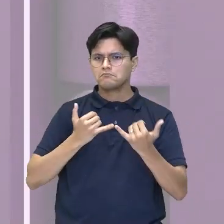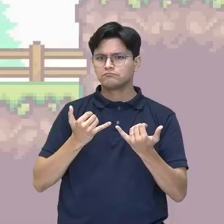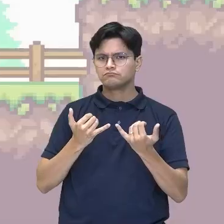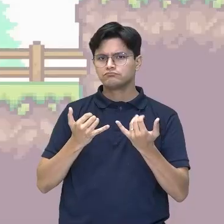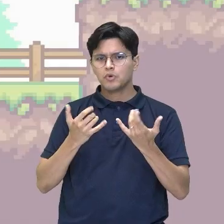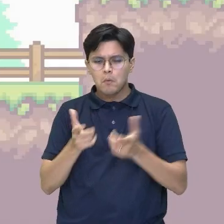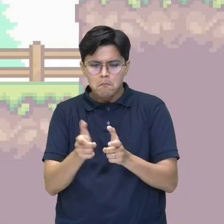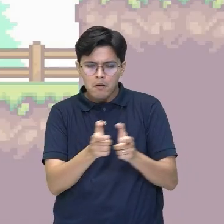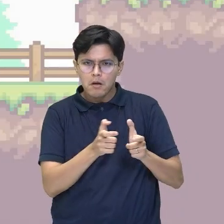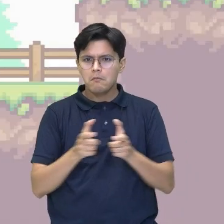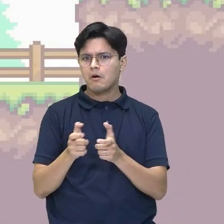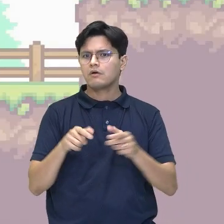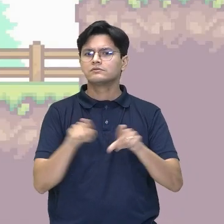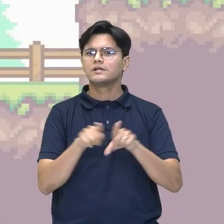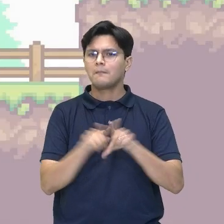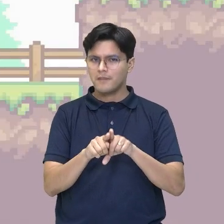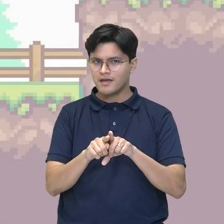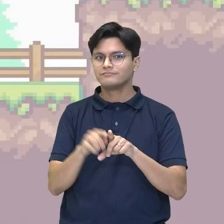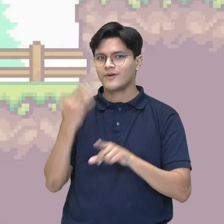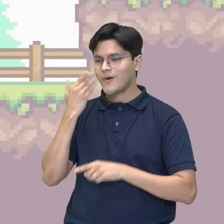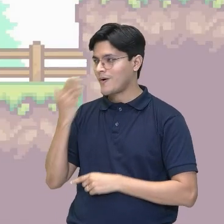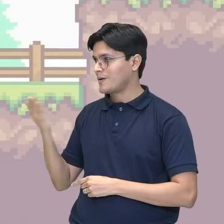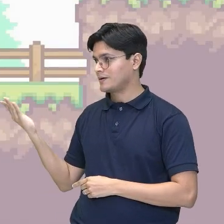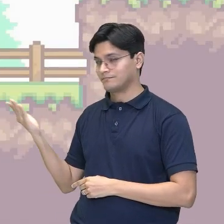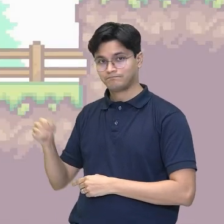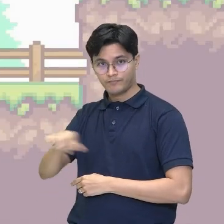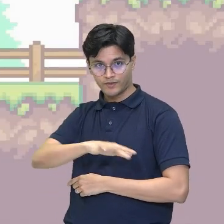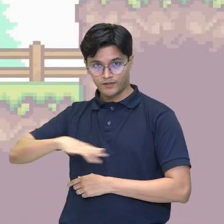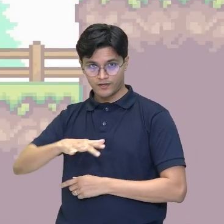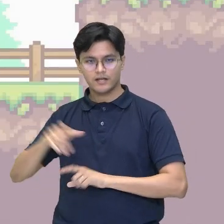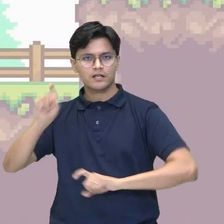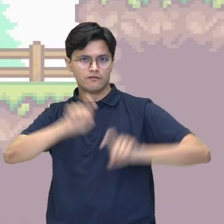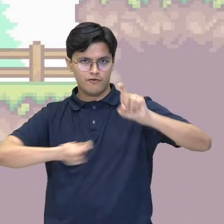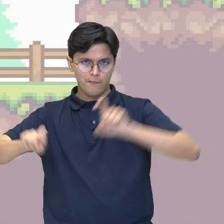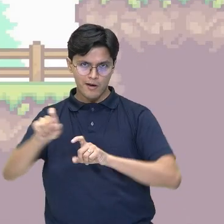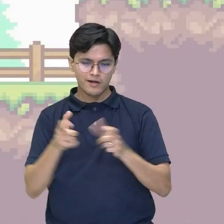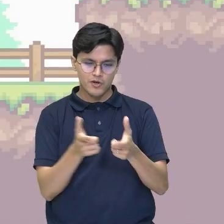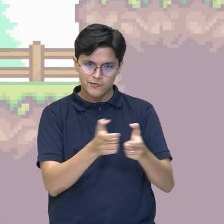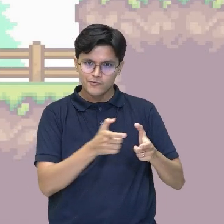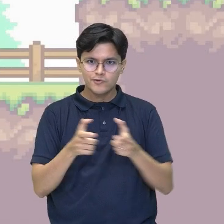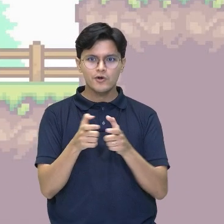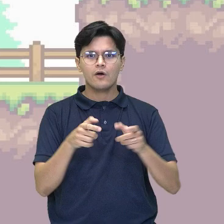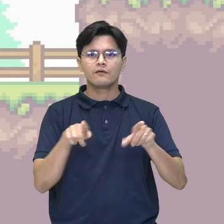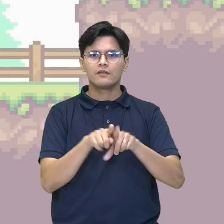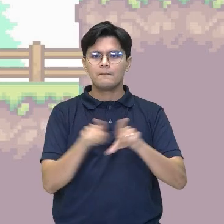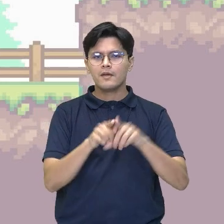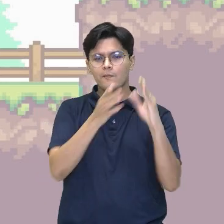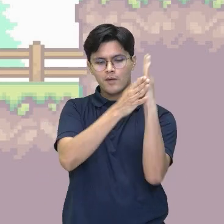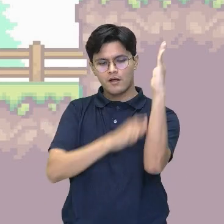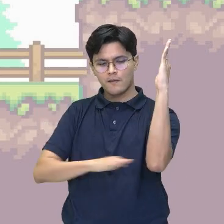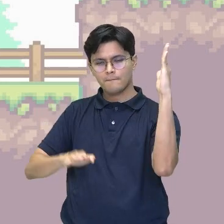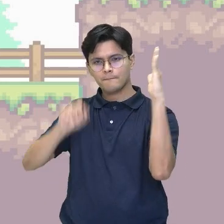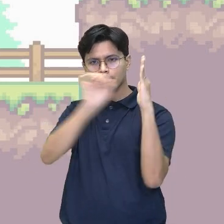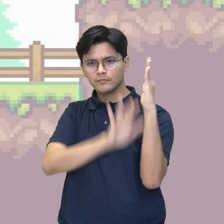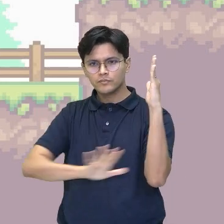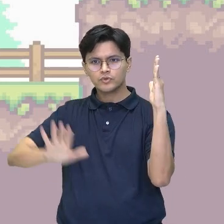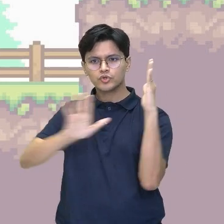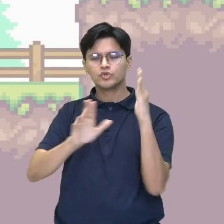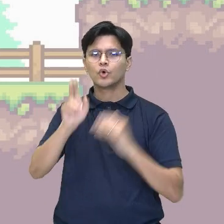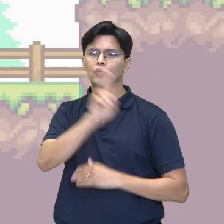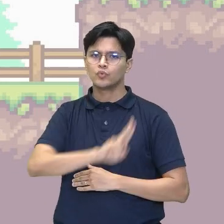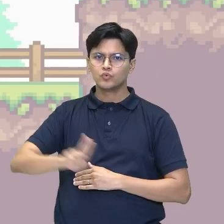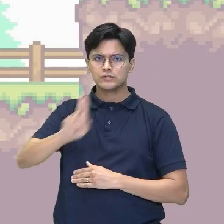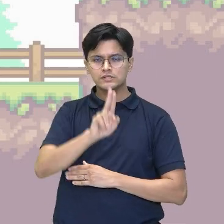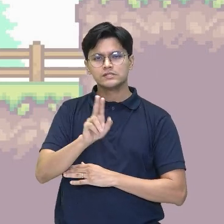lá. Quer ver? Acompanhe aí a leitura. Na informática e nos jogos, ele é empregado na programação, tudo bem?